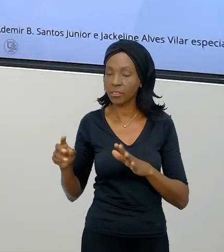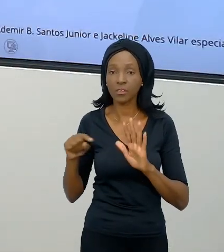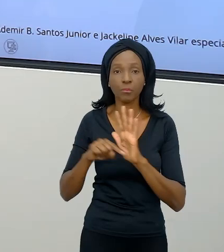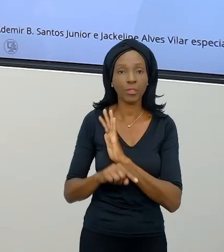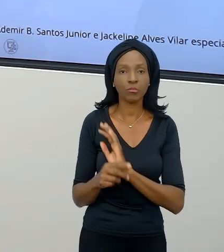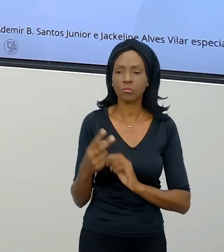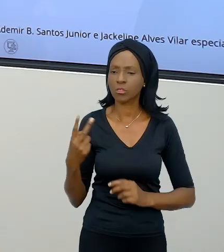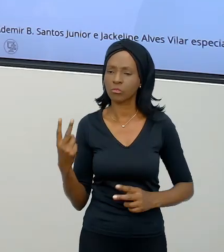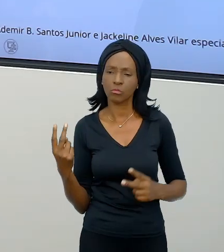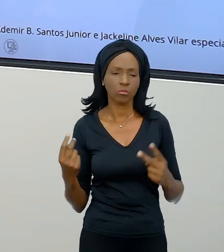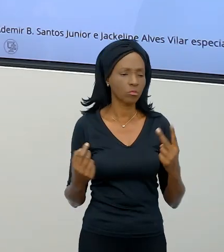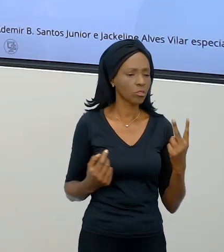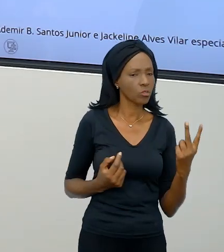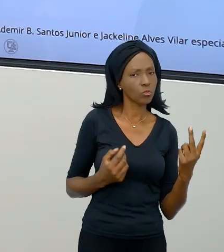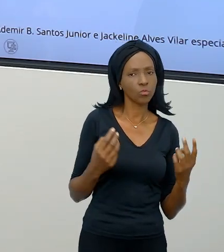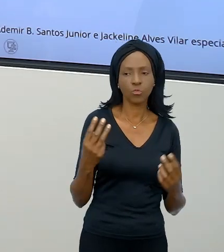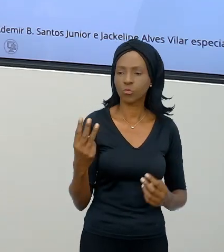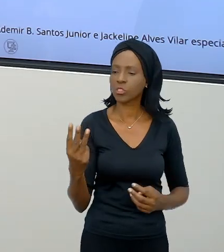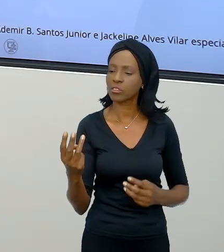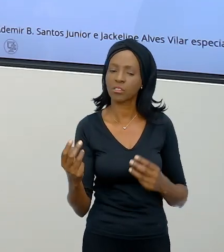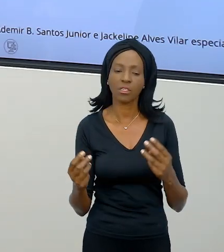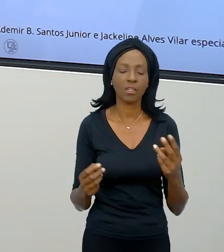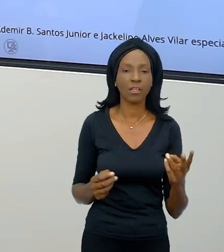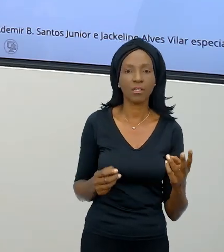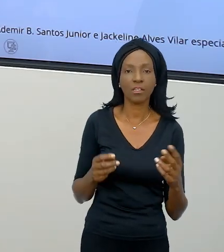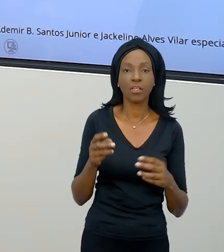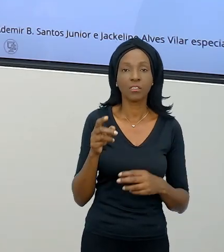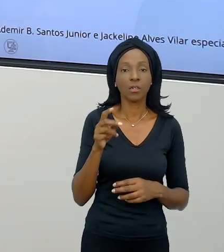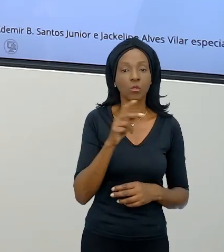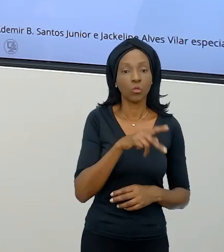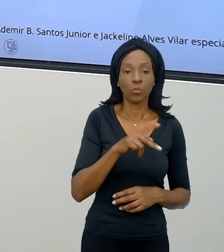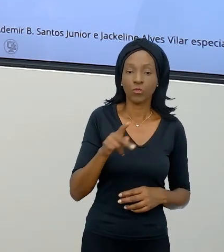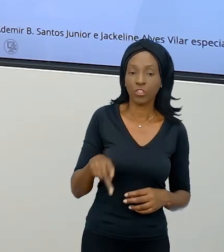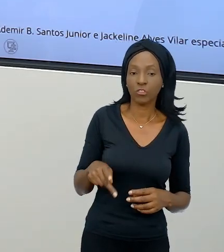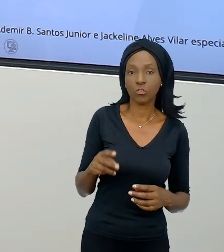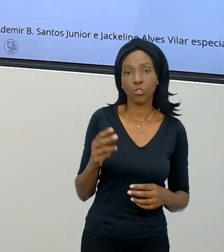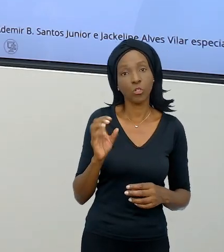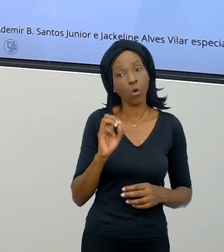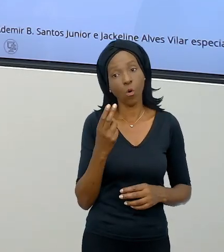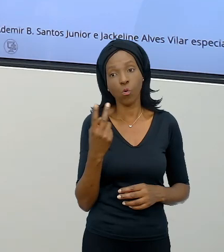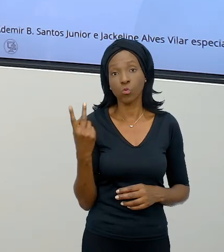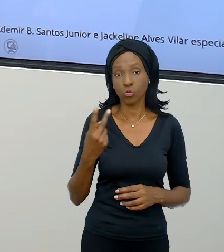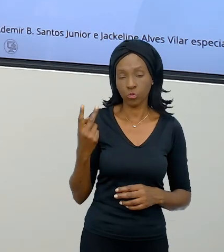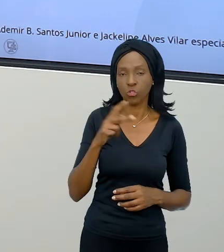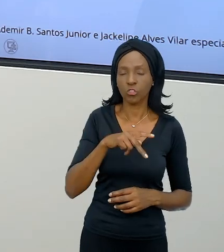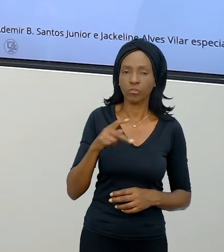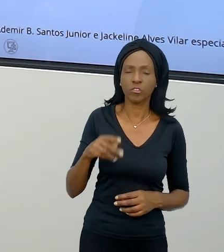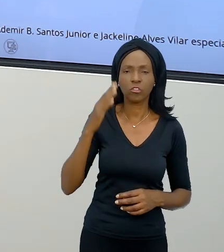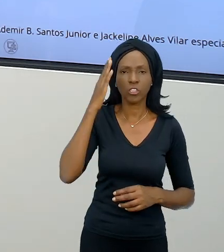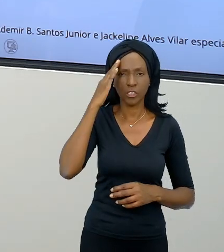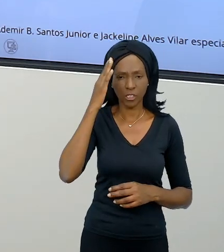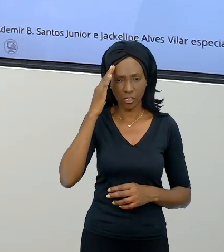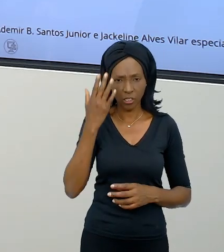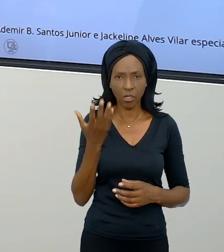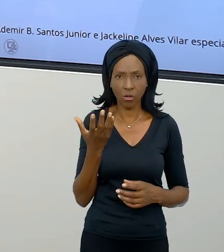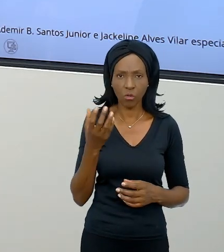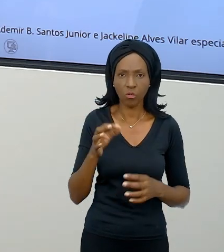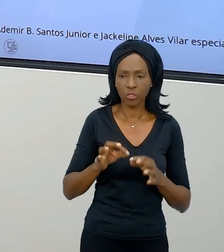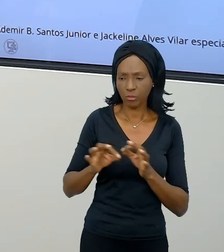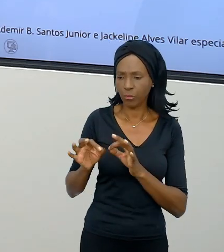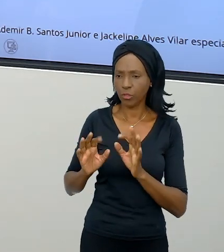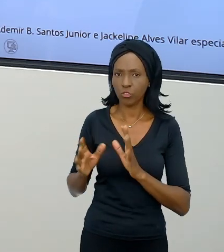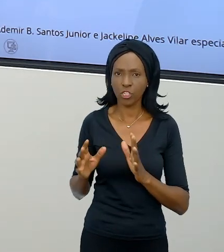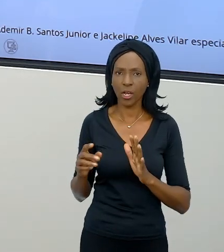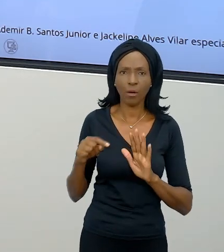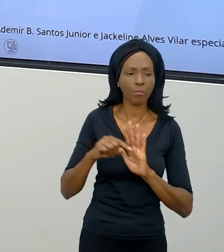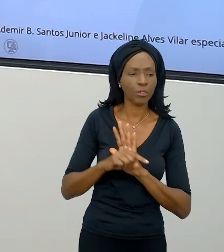ao objeto de conhecimento que o professor ou os professores entenderam que seria necessário